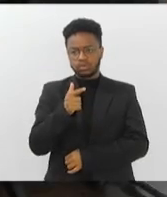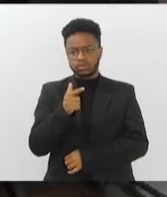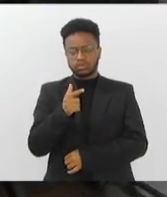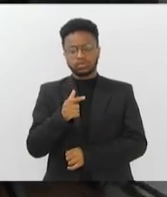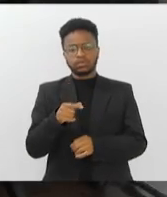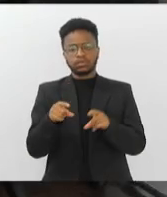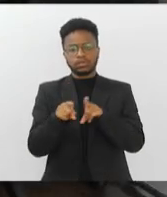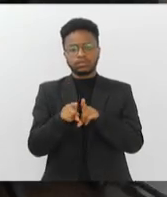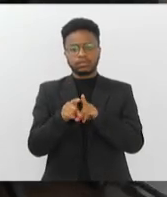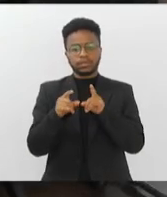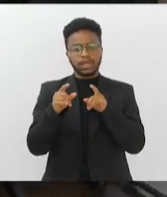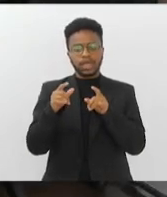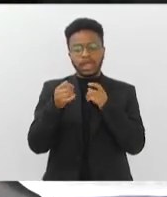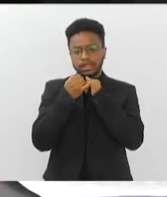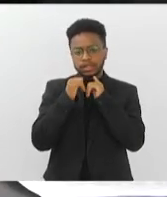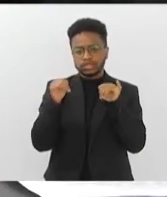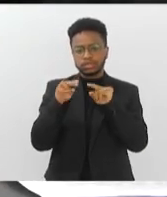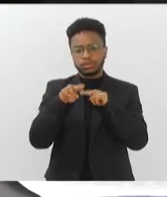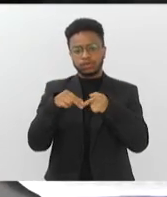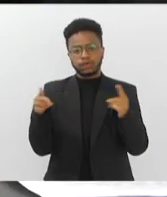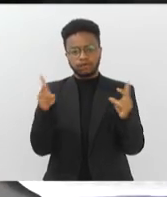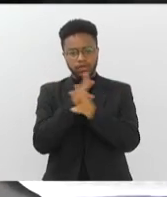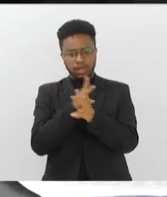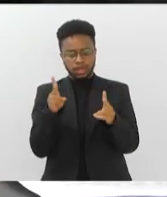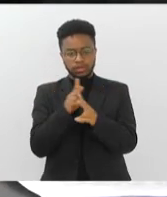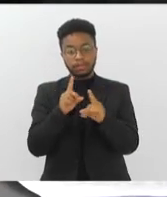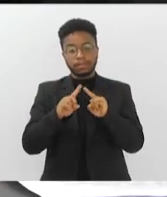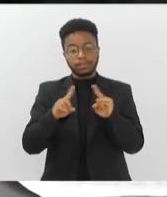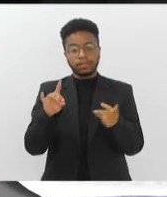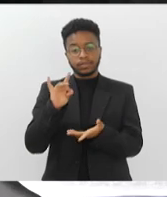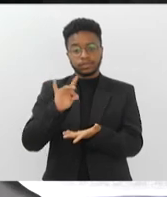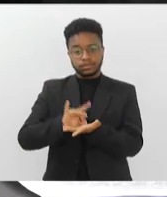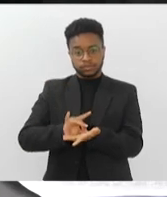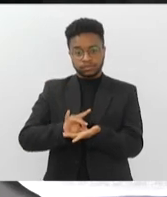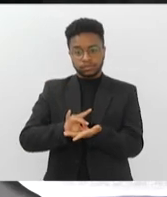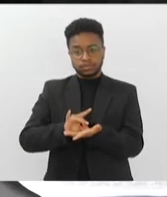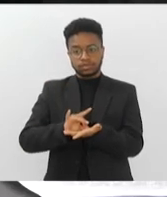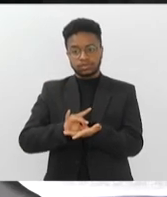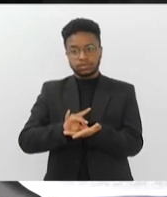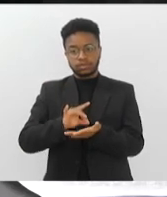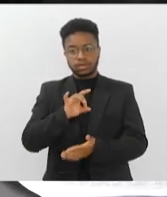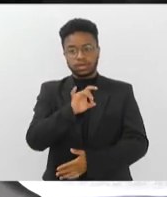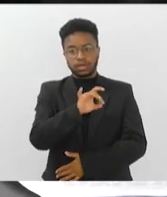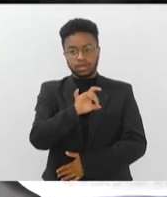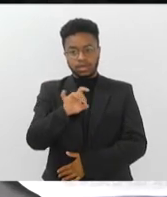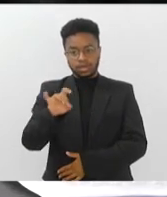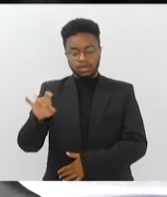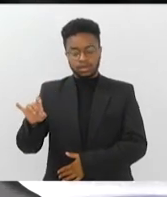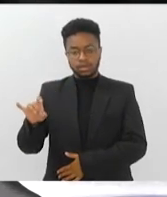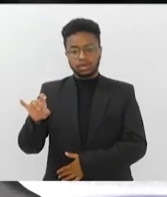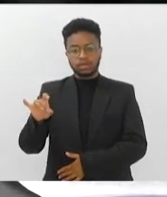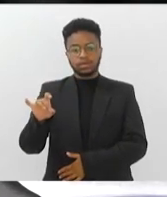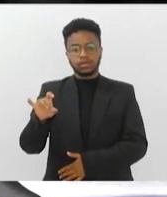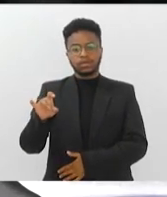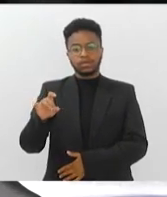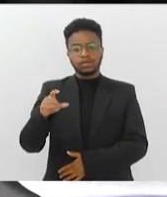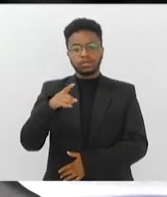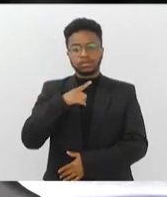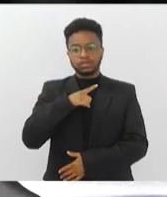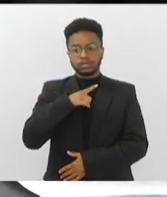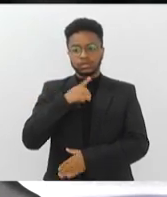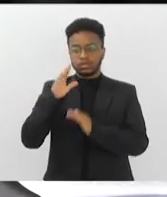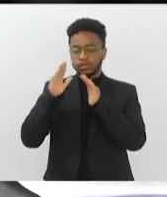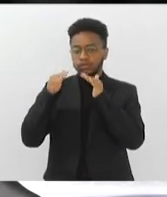energia solar, energia eólica. Então, na verdade, cada uma dessas atividades, por si só,